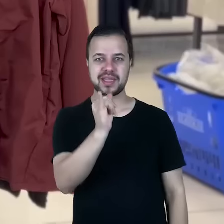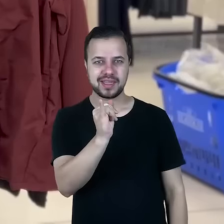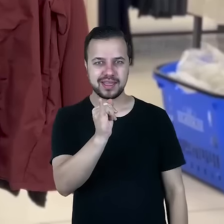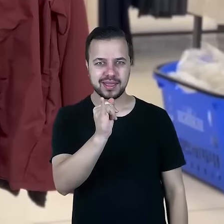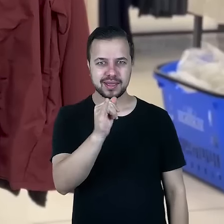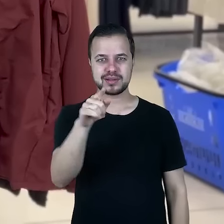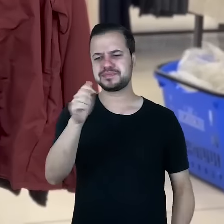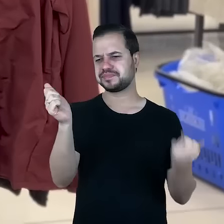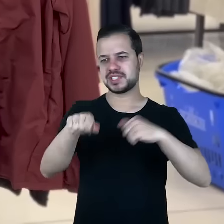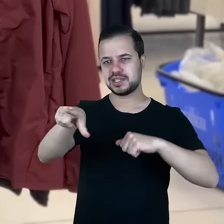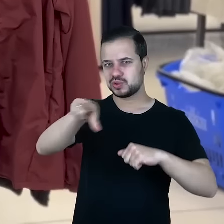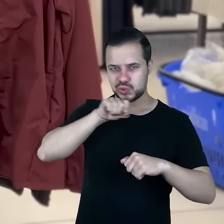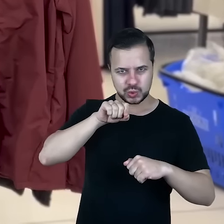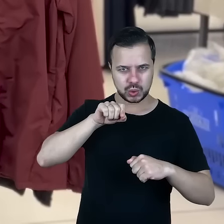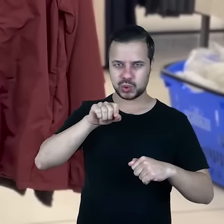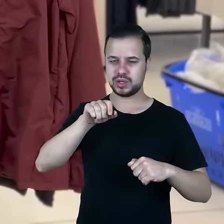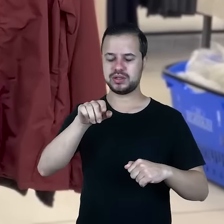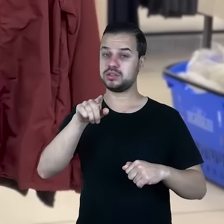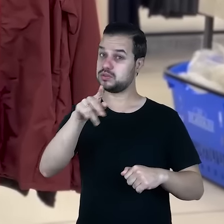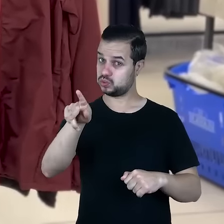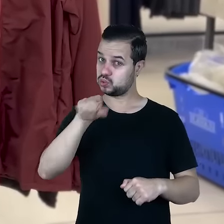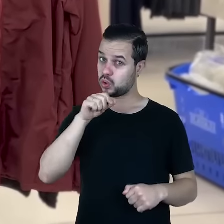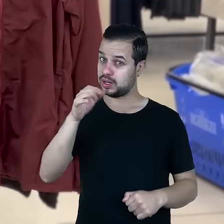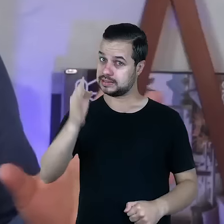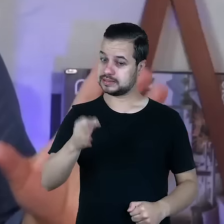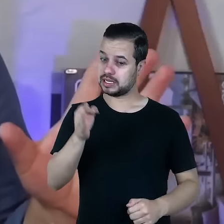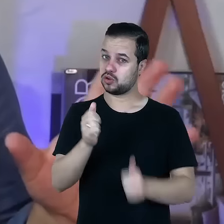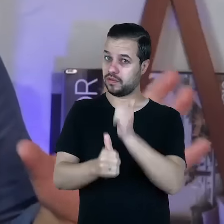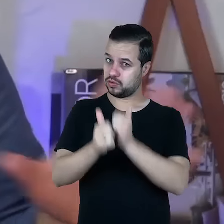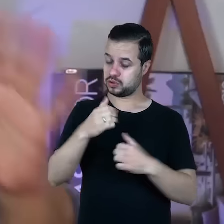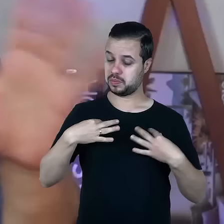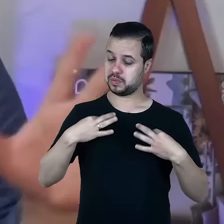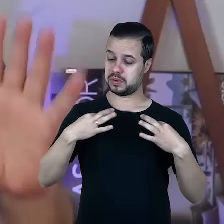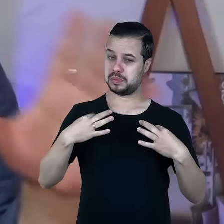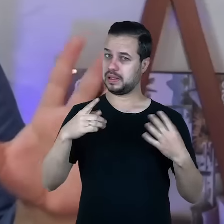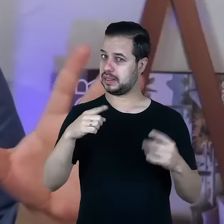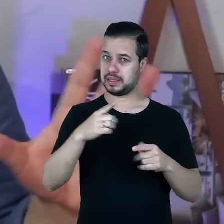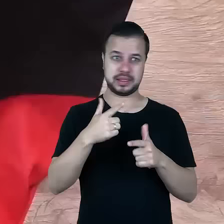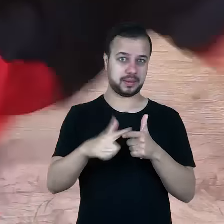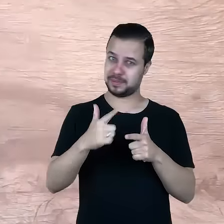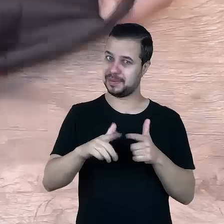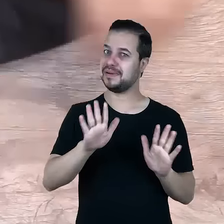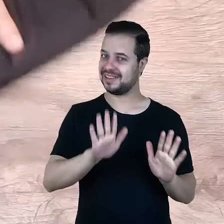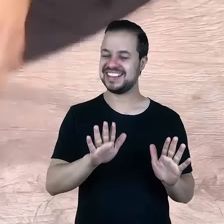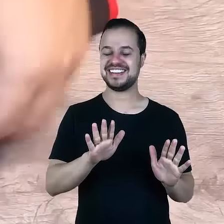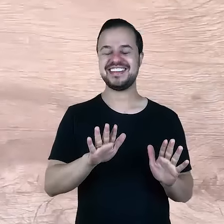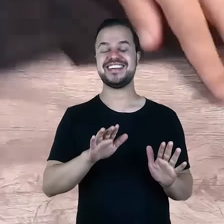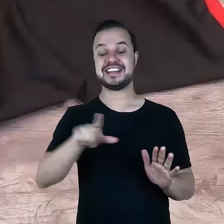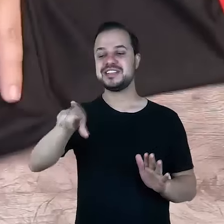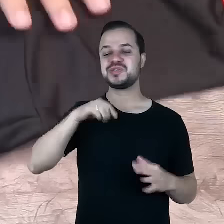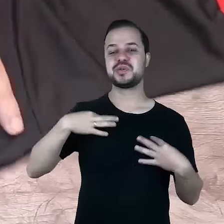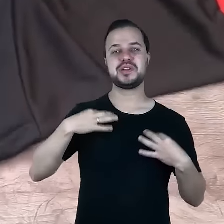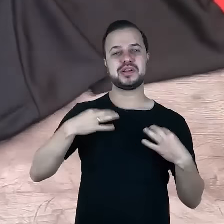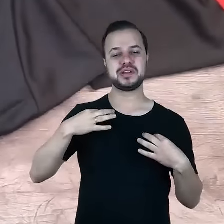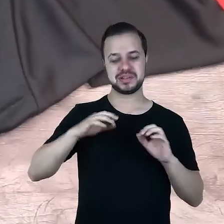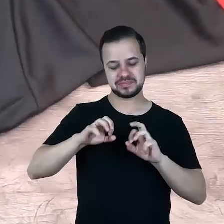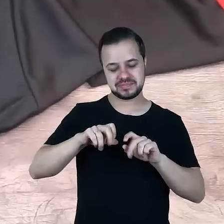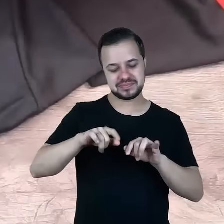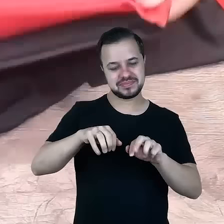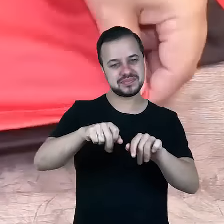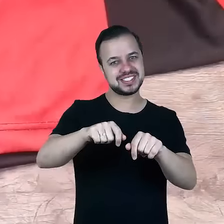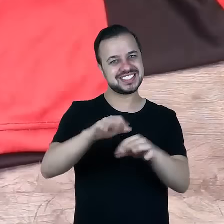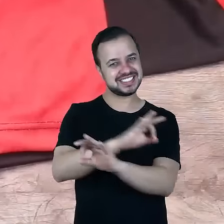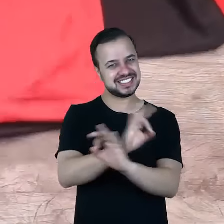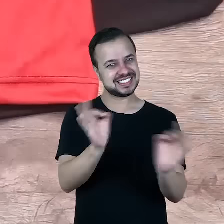pode escolher a camisa do time dele, né? Tem que ver aí, ver certinho para não ter problema nem confusão nesse momento. E escolheu a camisa, você vai fazer essa